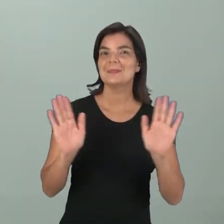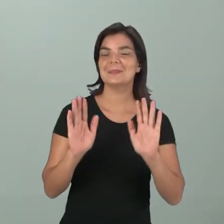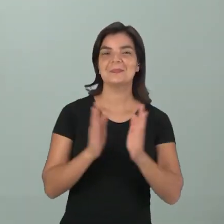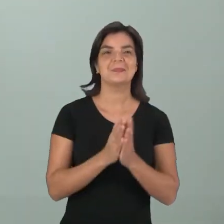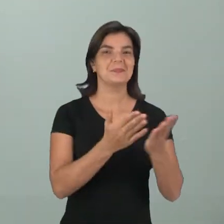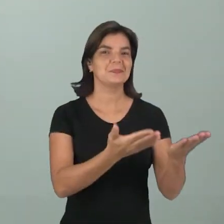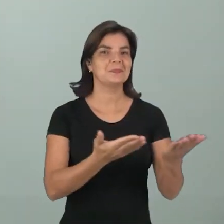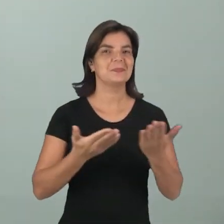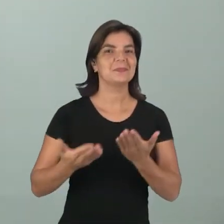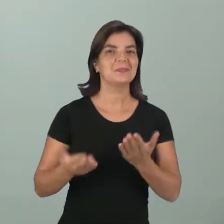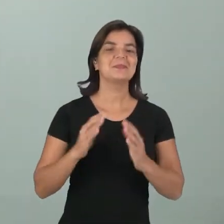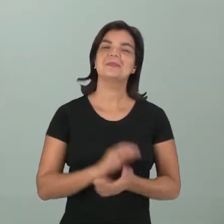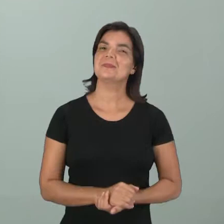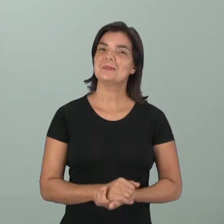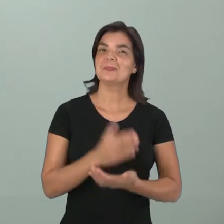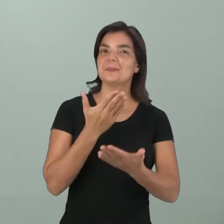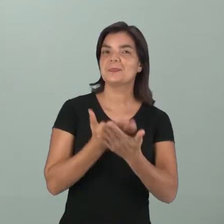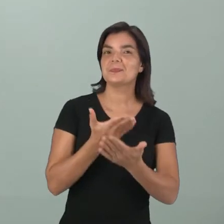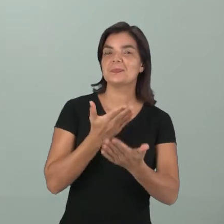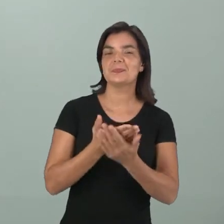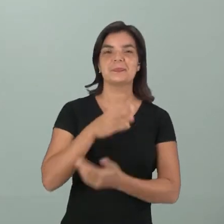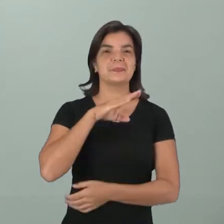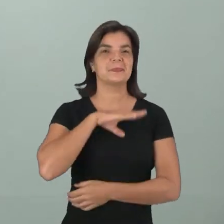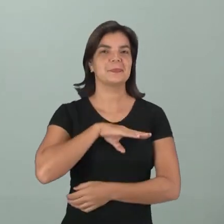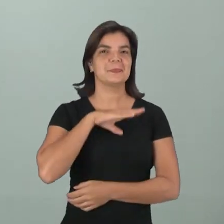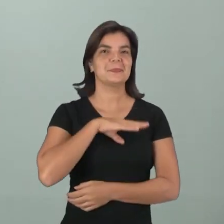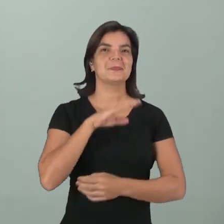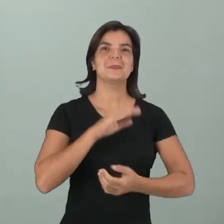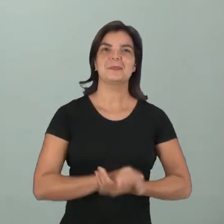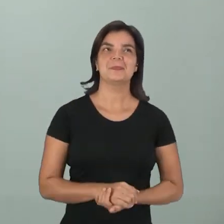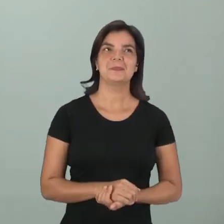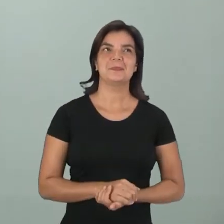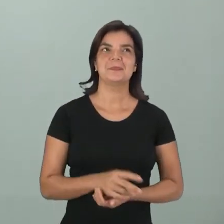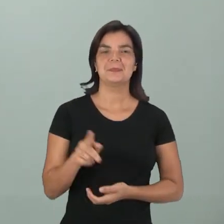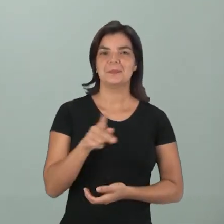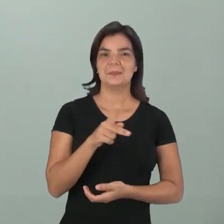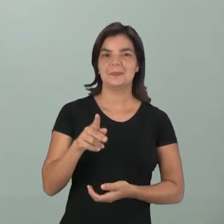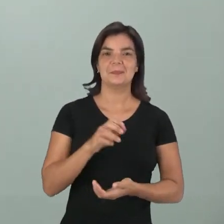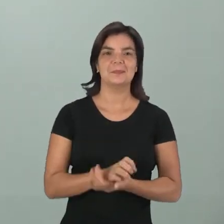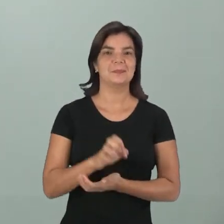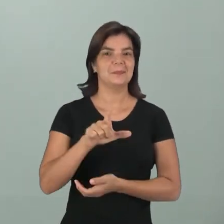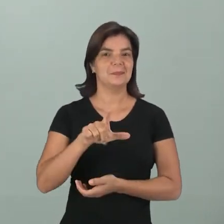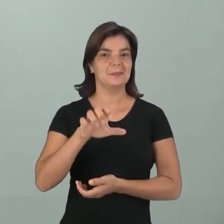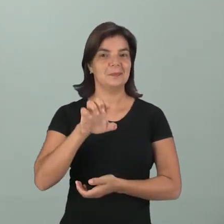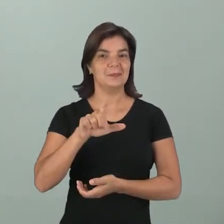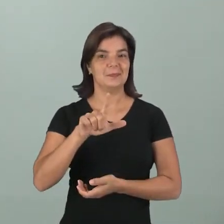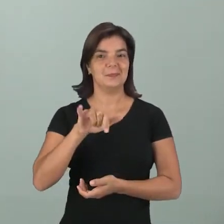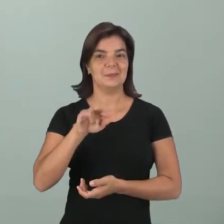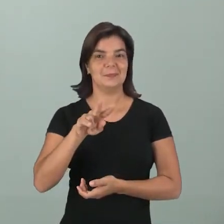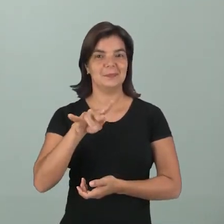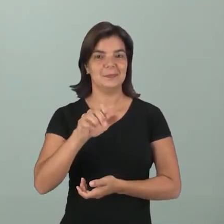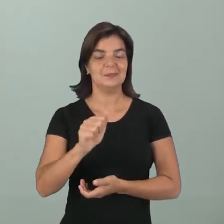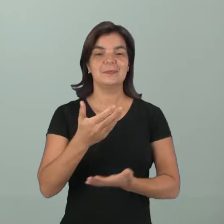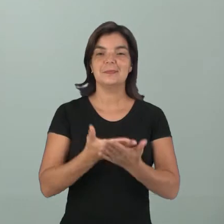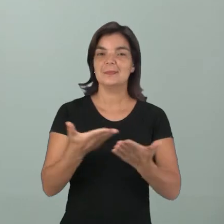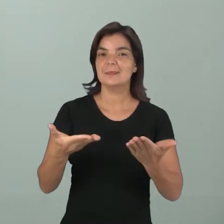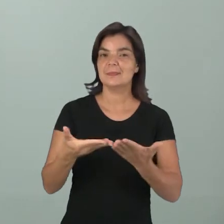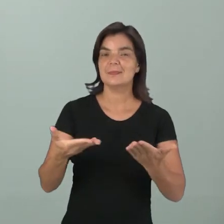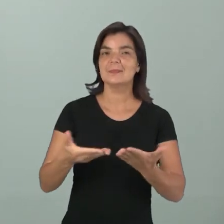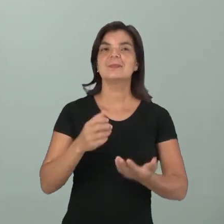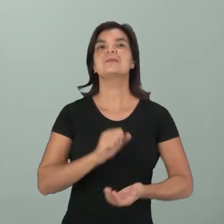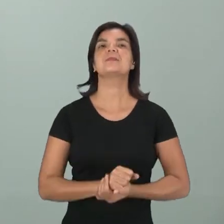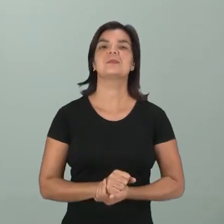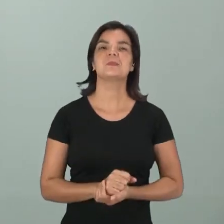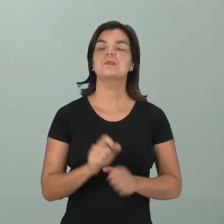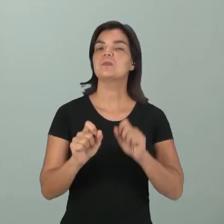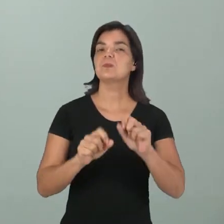Olá, sejam bem-vindos a mais uma aula de língua portuguesa. Eu sou a professora Elívia Soares e a nossa aula de